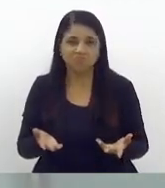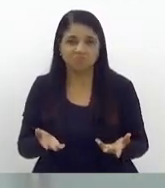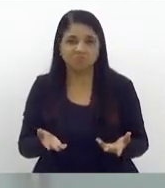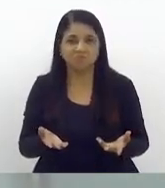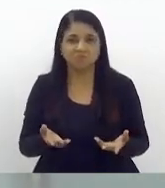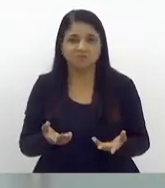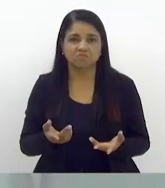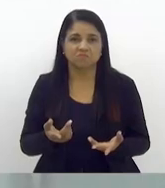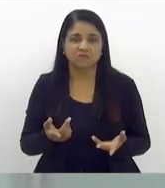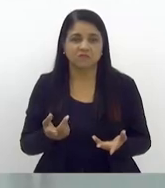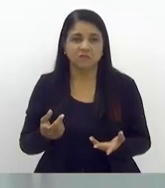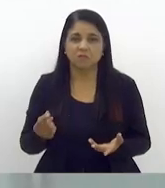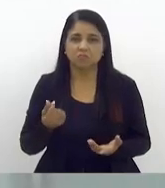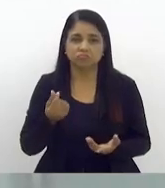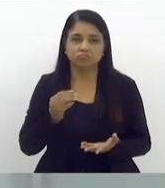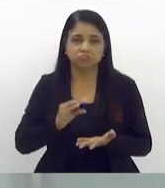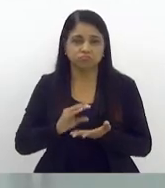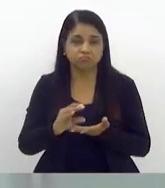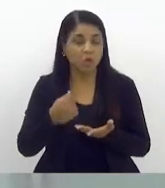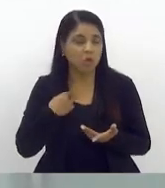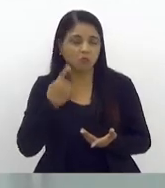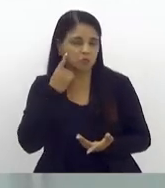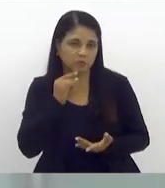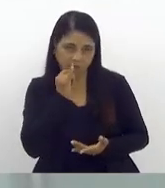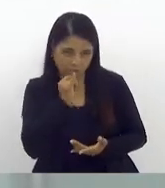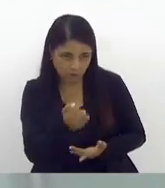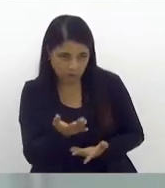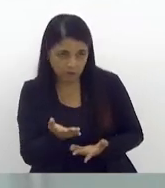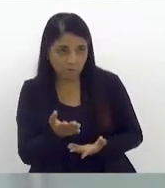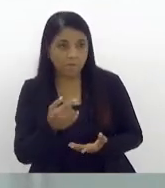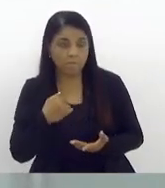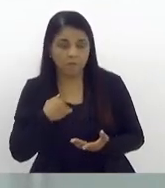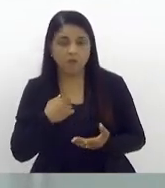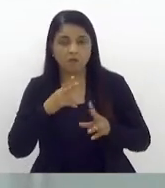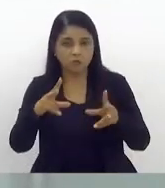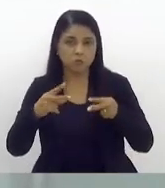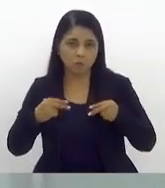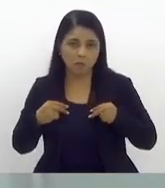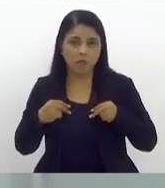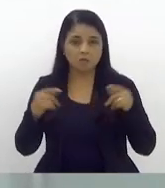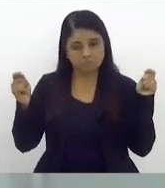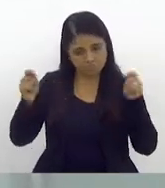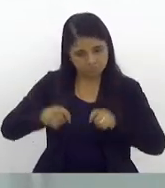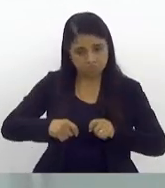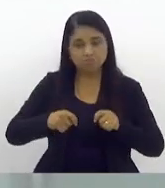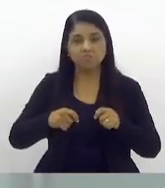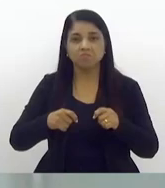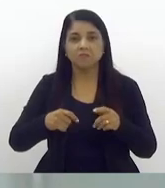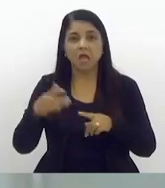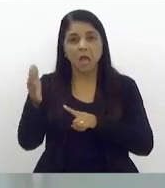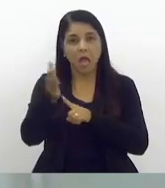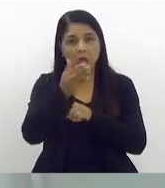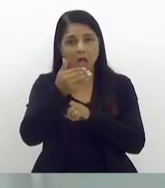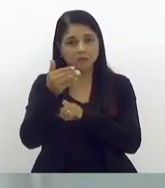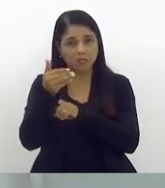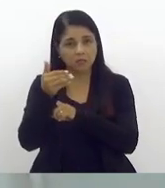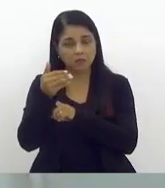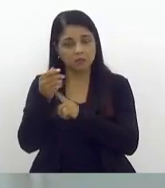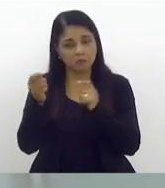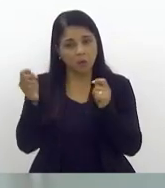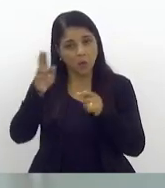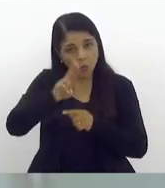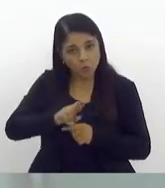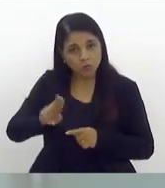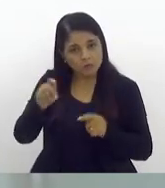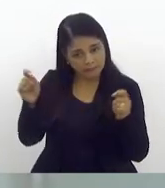custo altíssimo, eu não sei dizer. Mas eu acho que, no mérito, é louvável. Se a tecnologia serve para